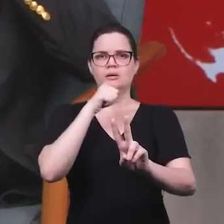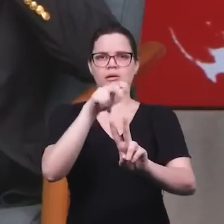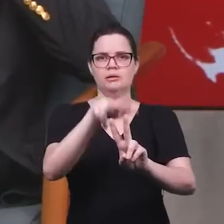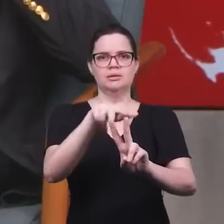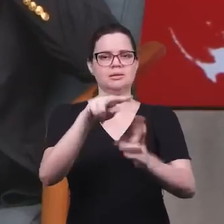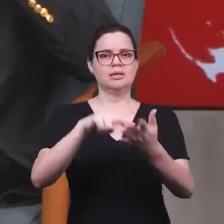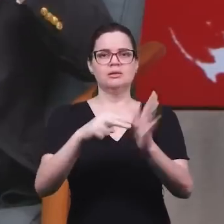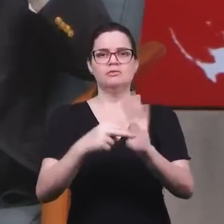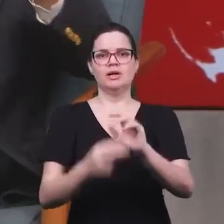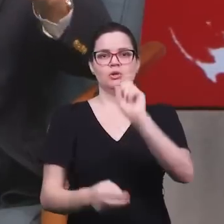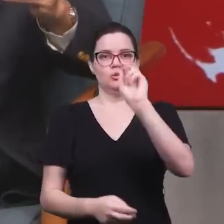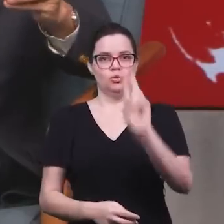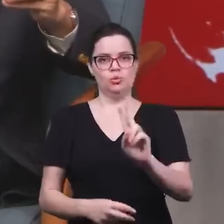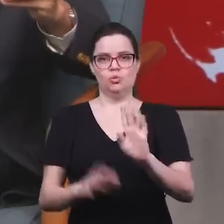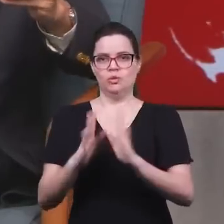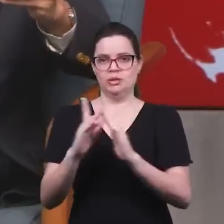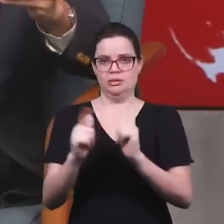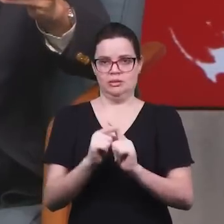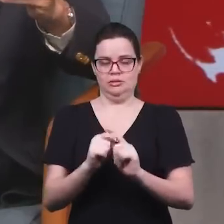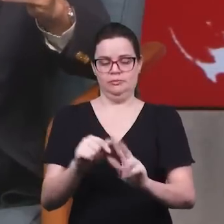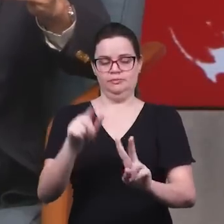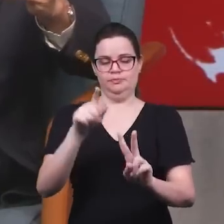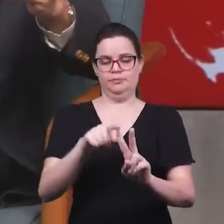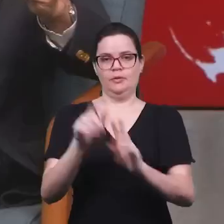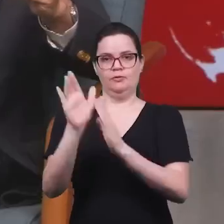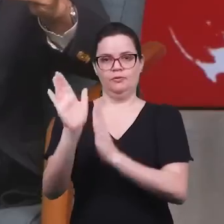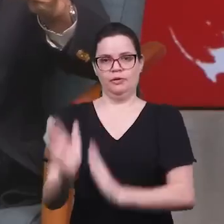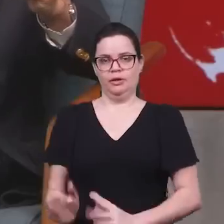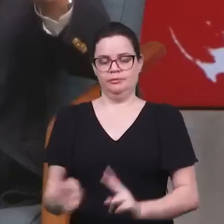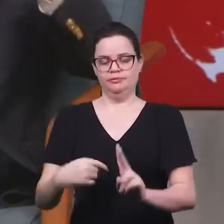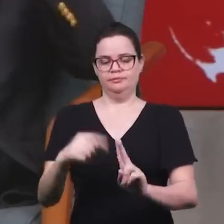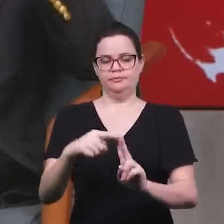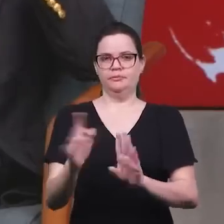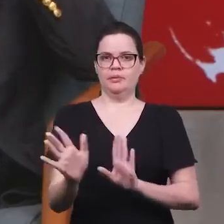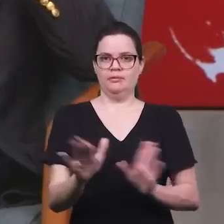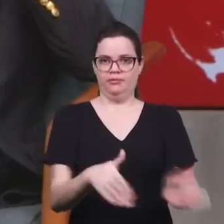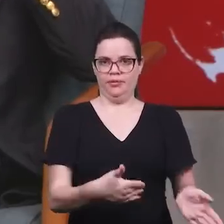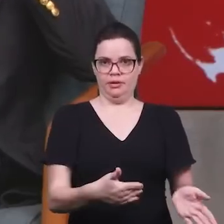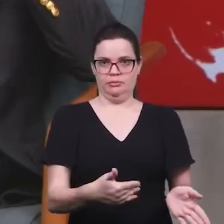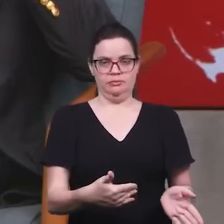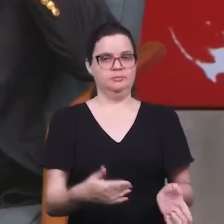igrejas. A igreja fiel e a igreja infiel.